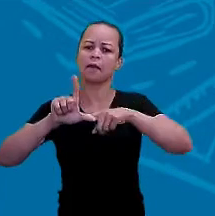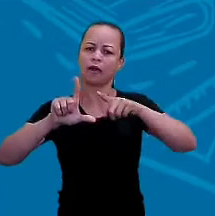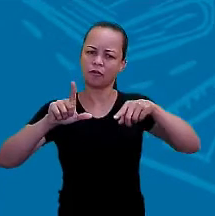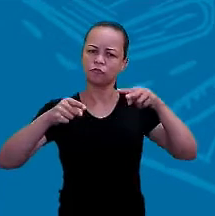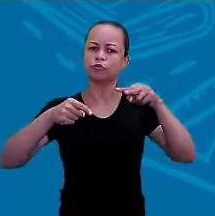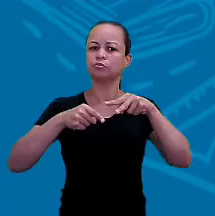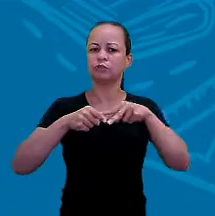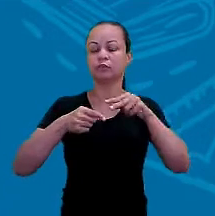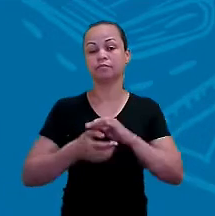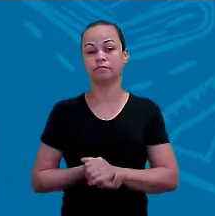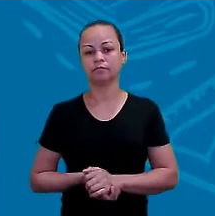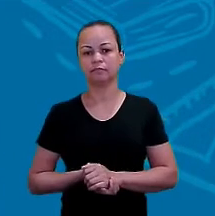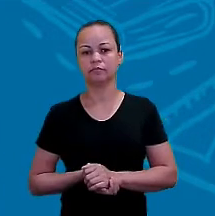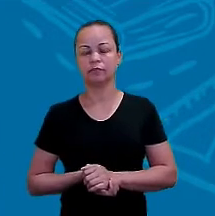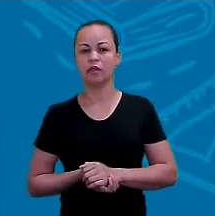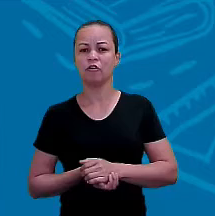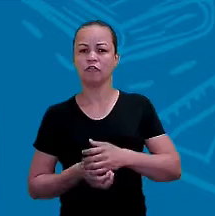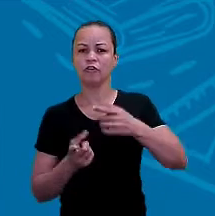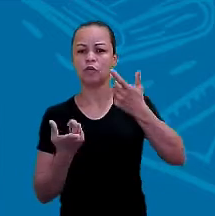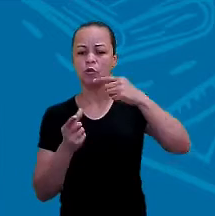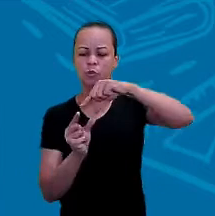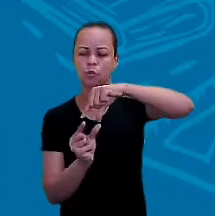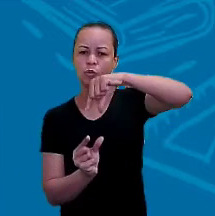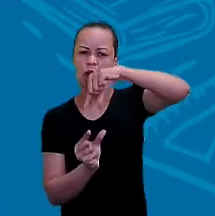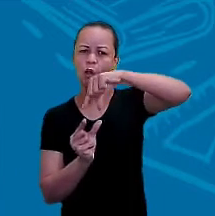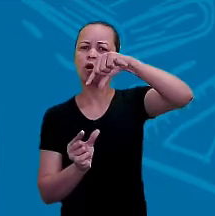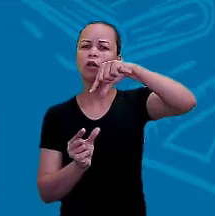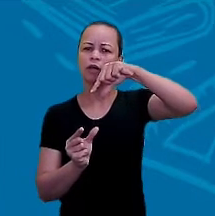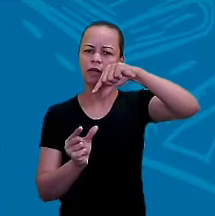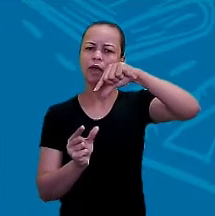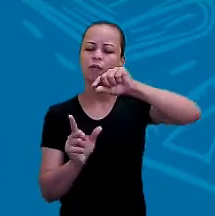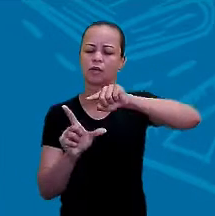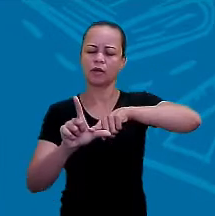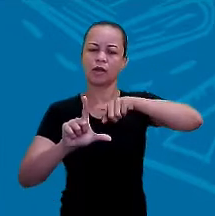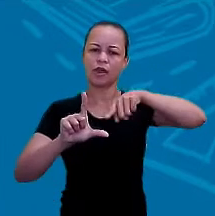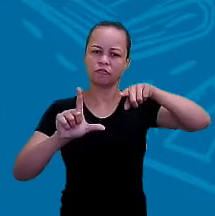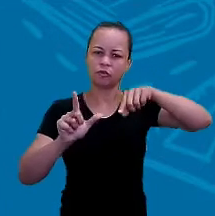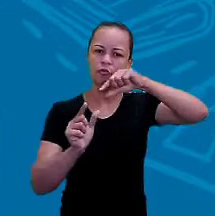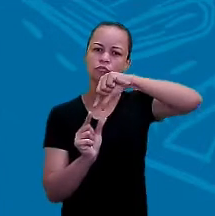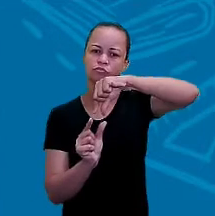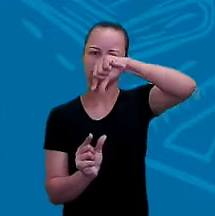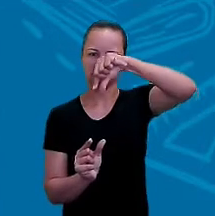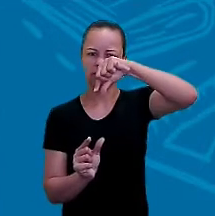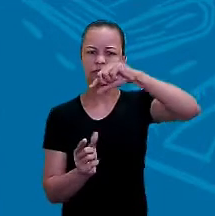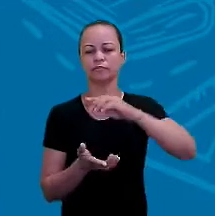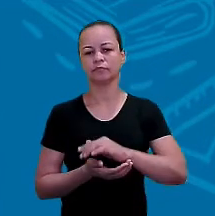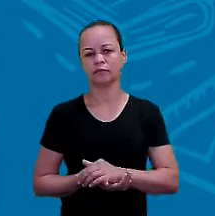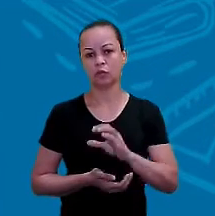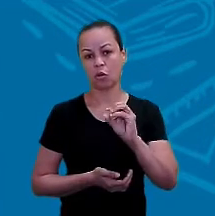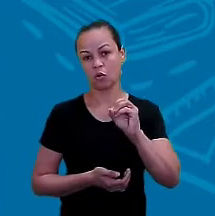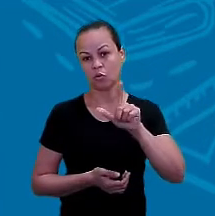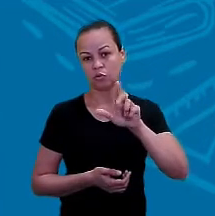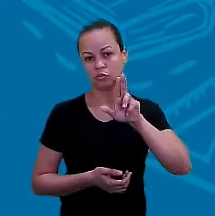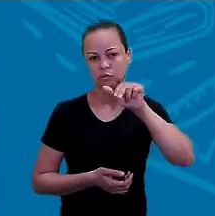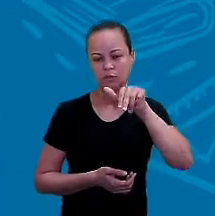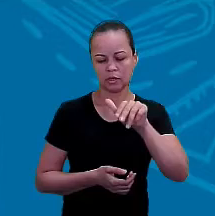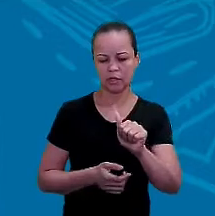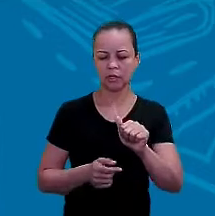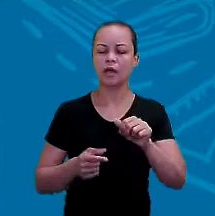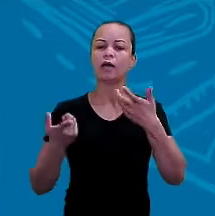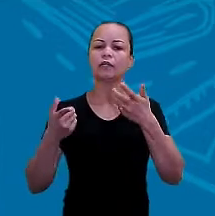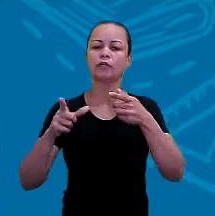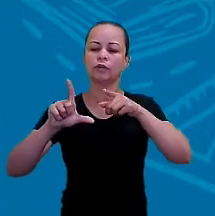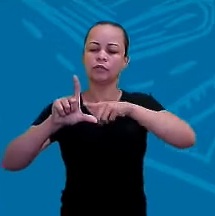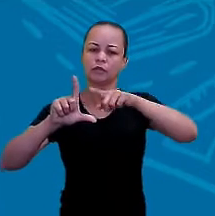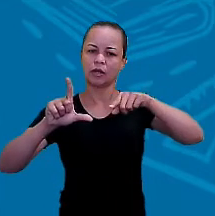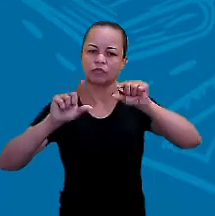pizza. Viu que parece ó, a coluninha da casa em pé? Gráfico de coluna. E o que está deitadinho?